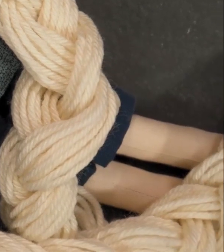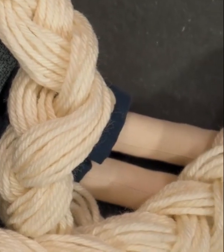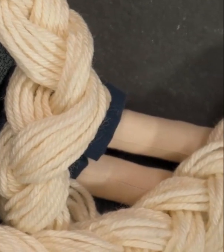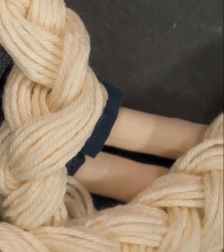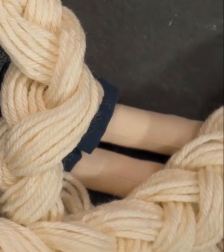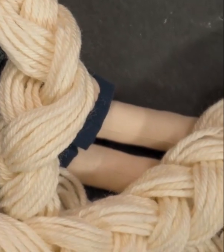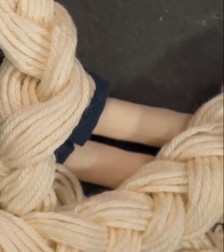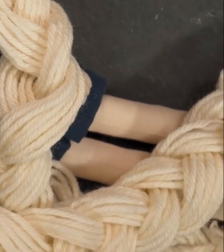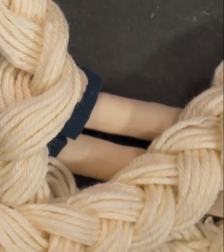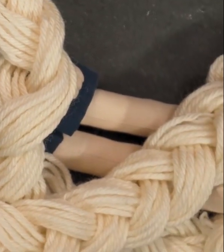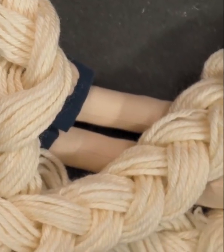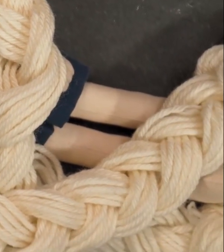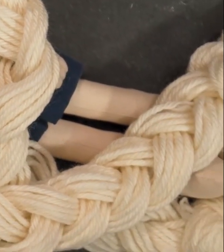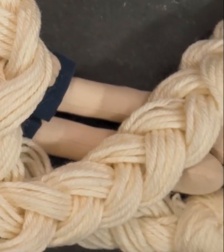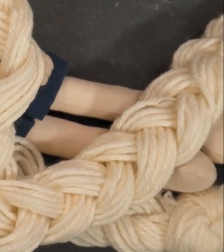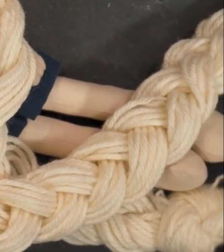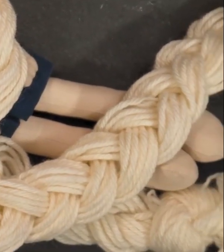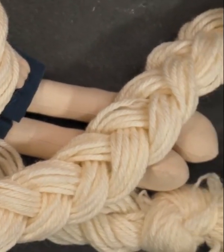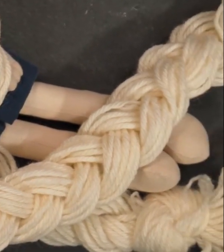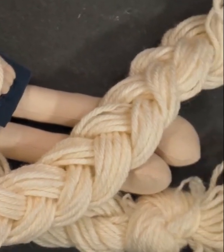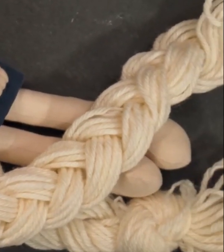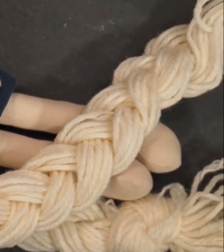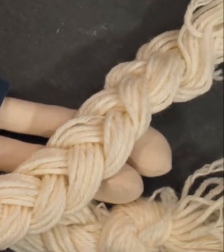Olho do boneco pisca.